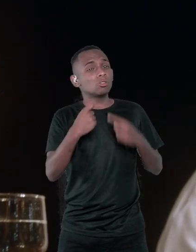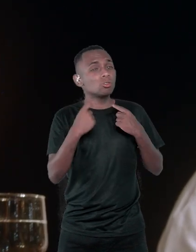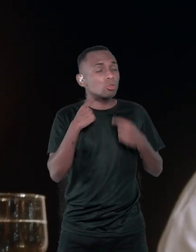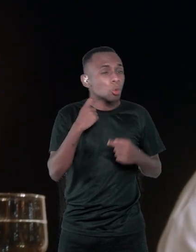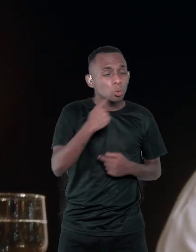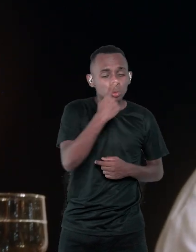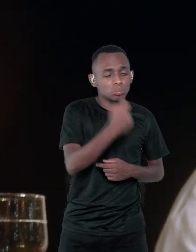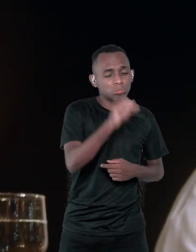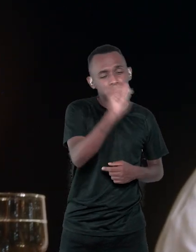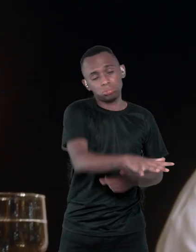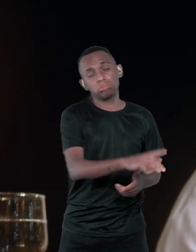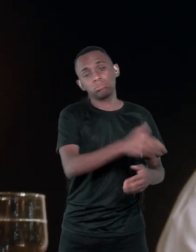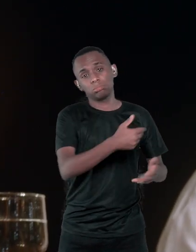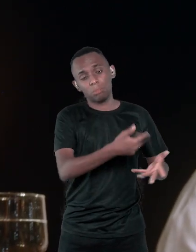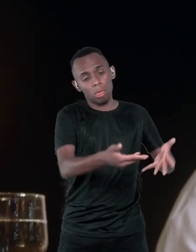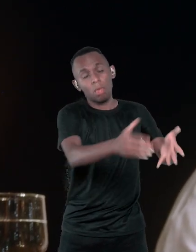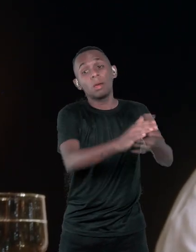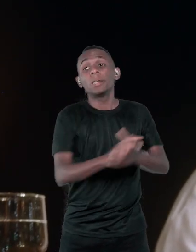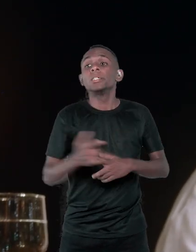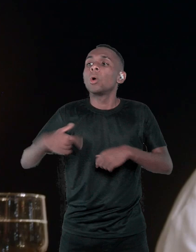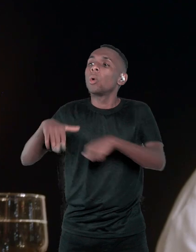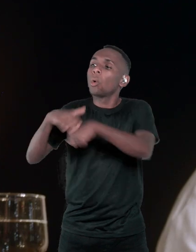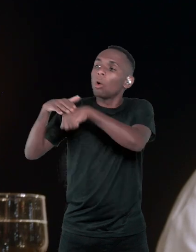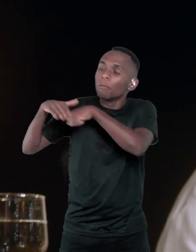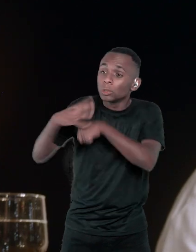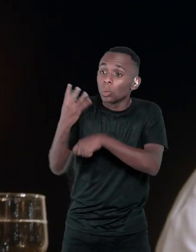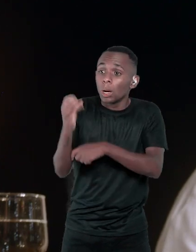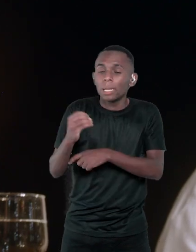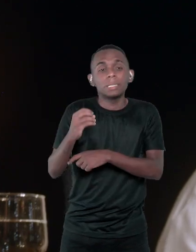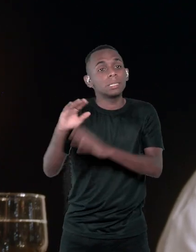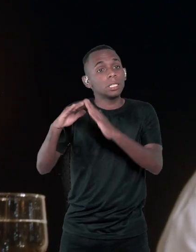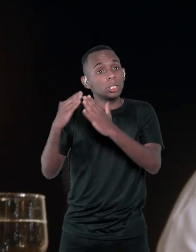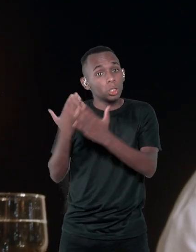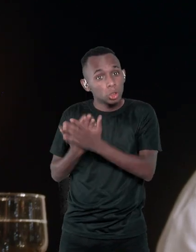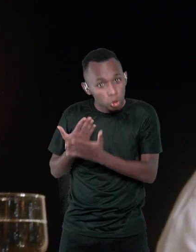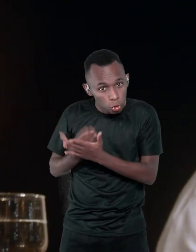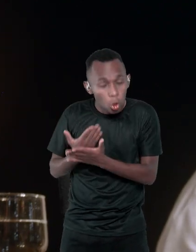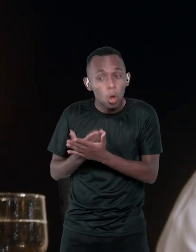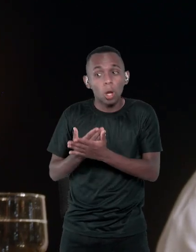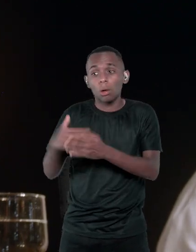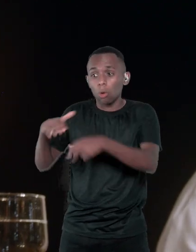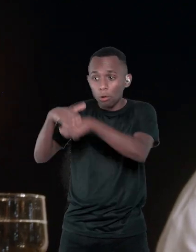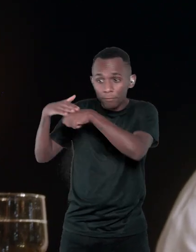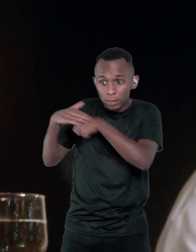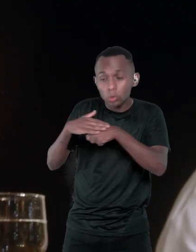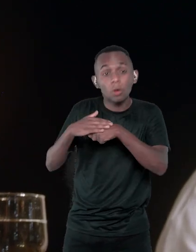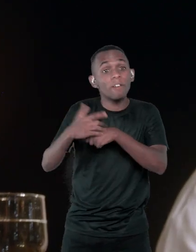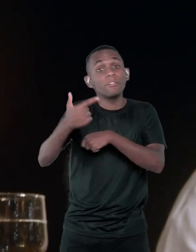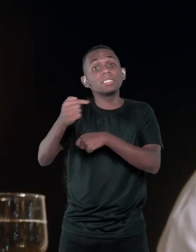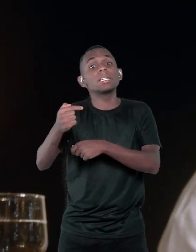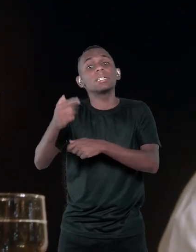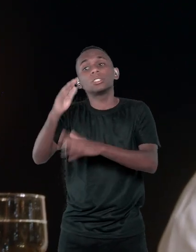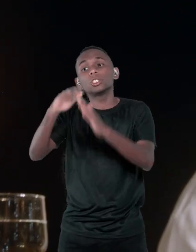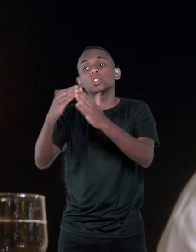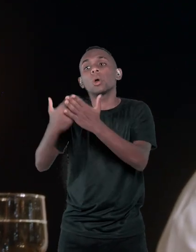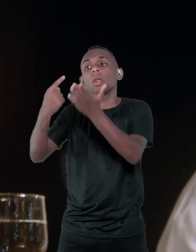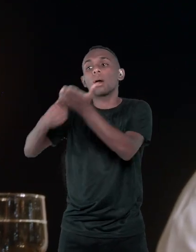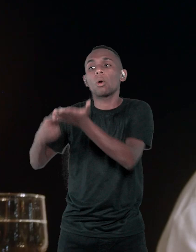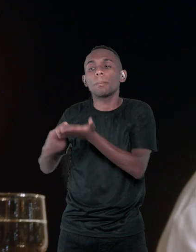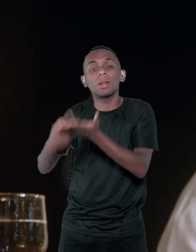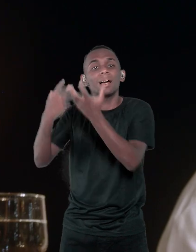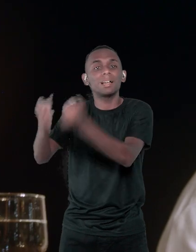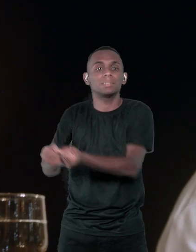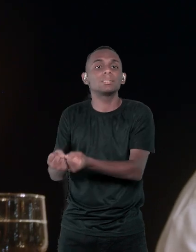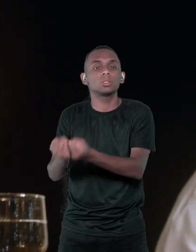escolas dessa bacia. Eram 40 escolas públicas e privadas, dessas 40, 27 toparam fazer essa experiência com a gente, e foi aí que a gente